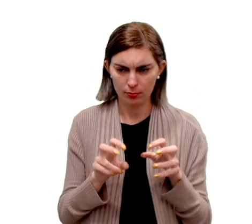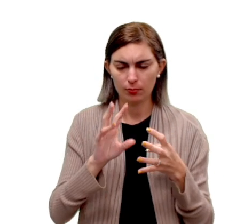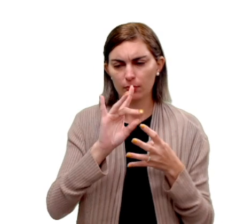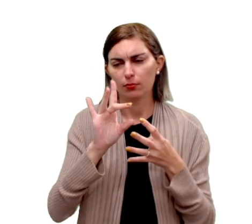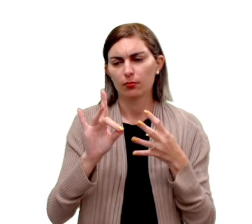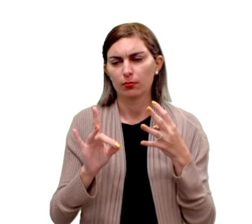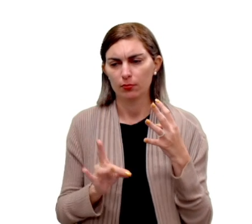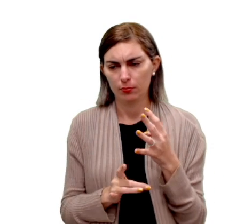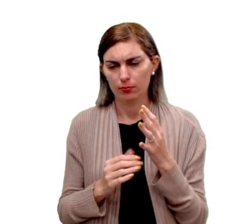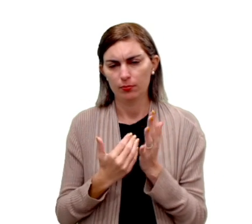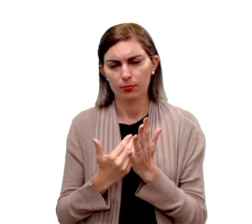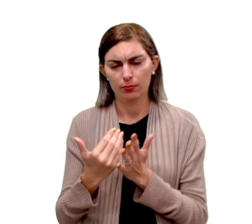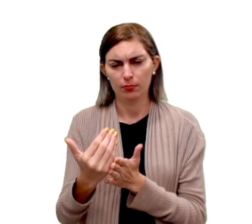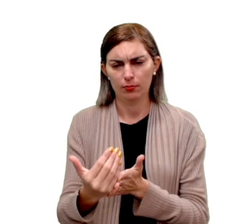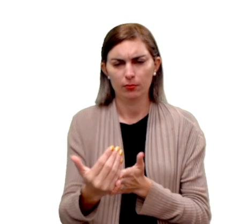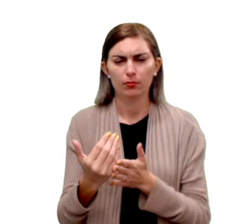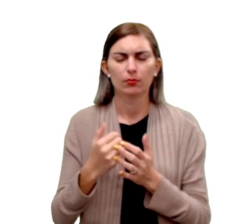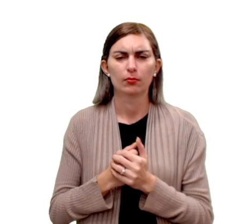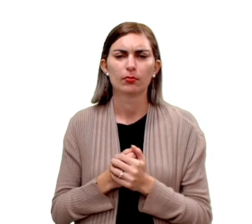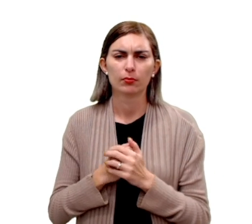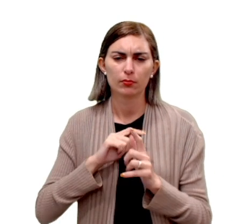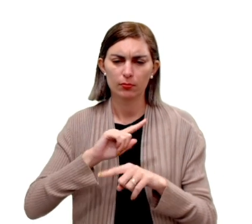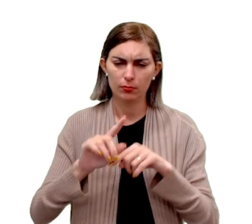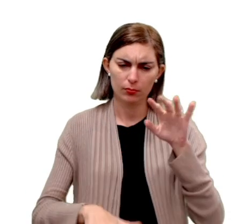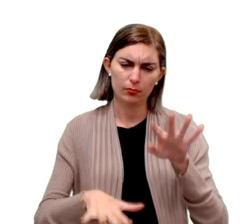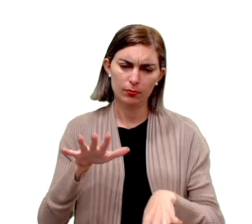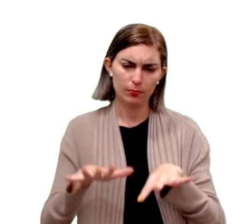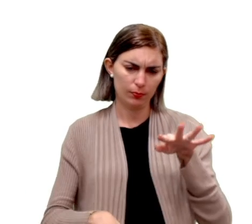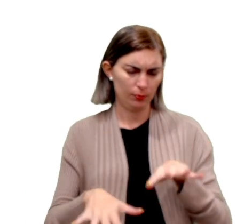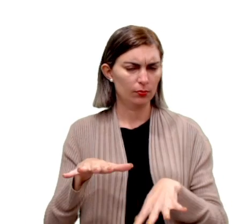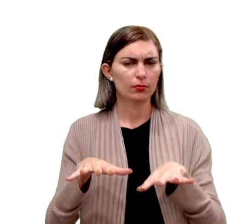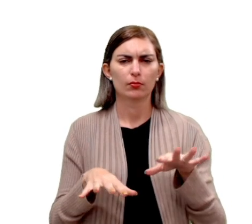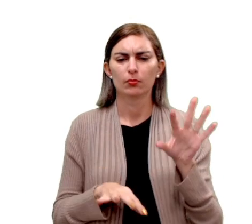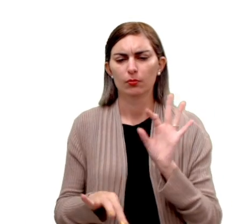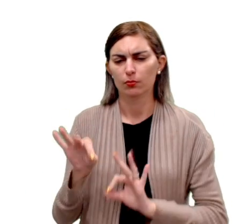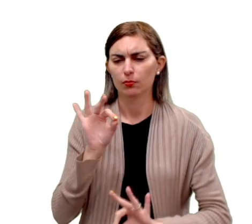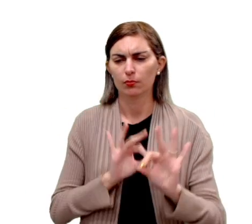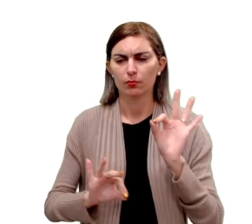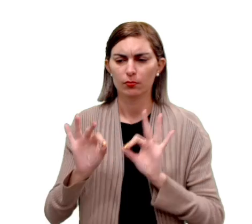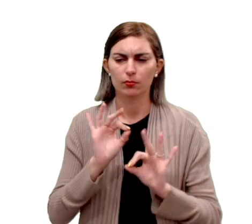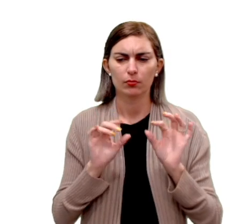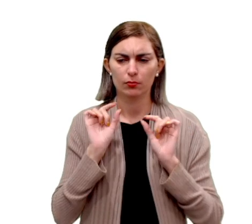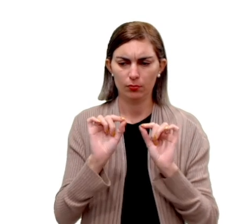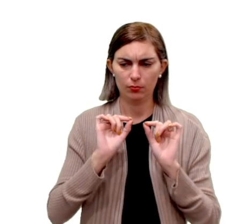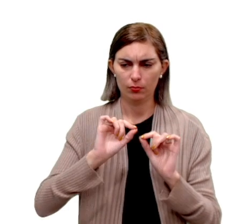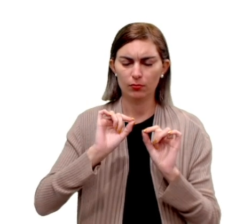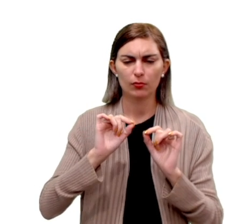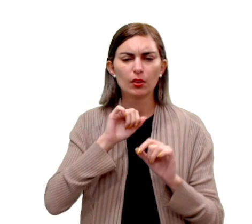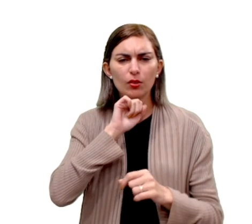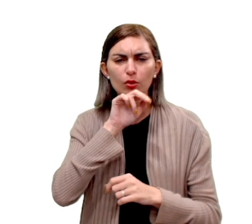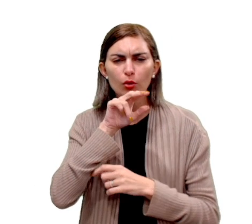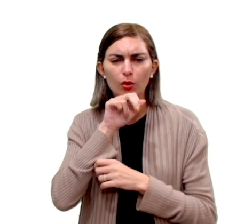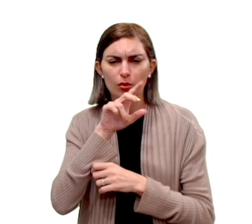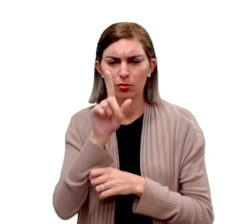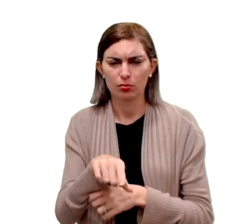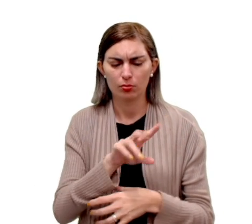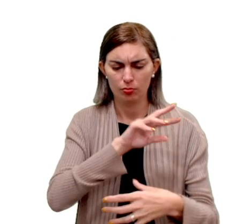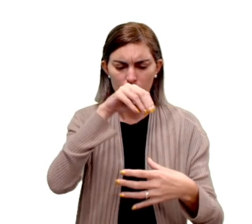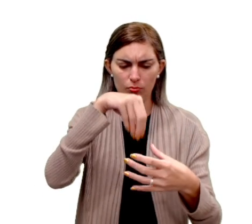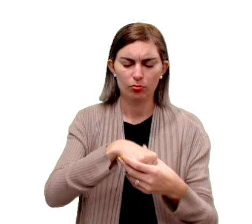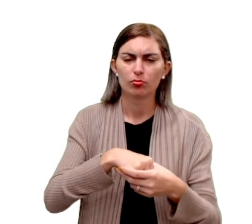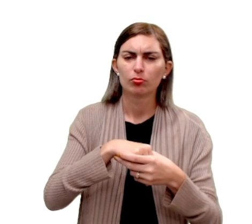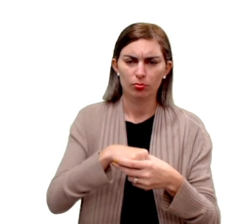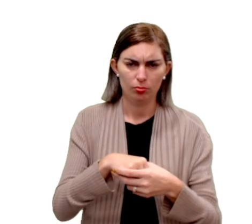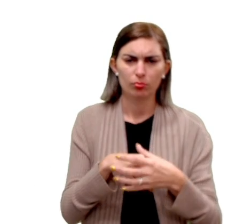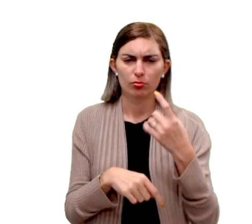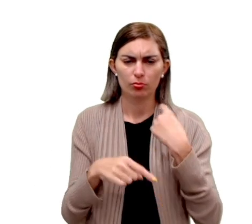detalhado mais adiante, tá? Mas dependendo da forma, que o produto tóxico ele é inserido em nosso